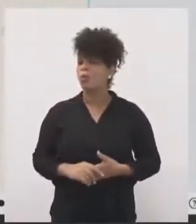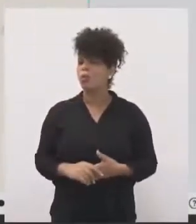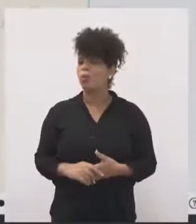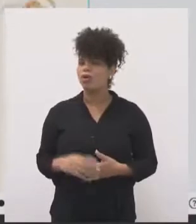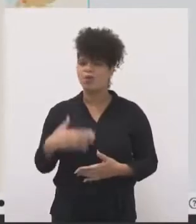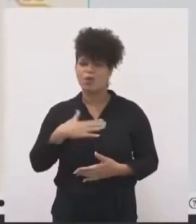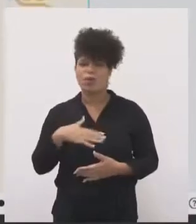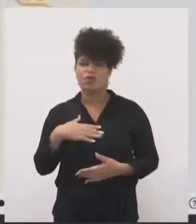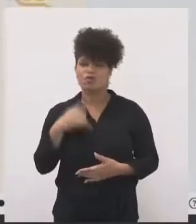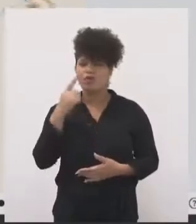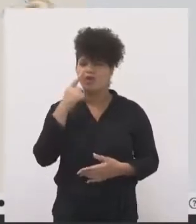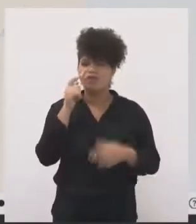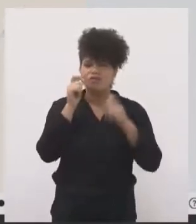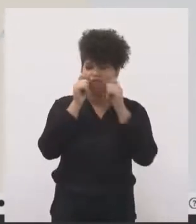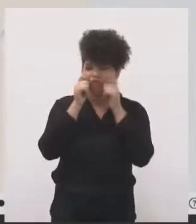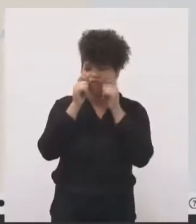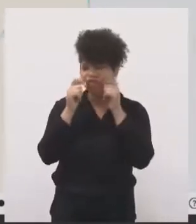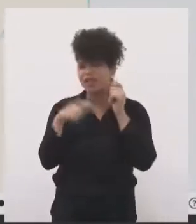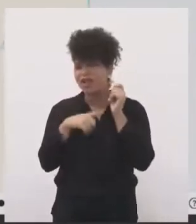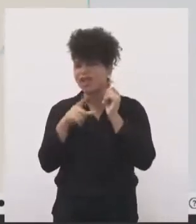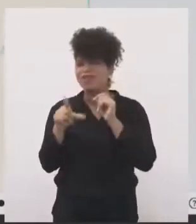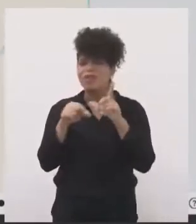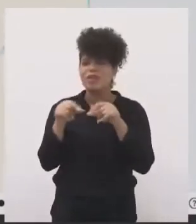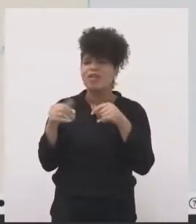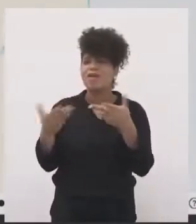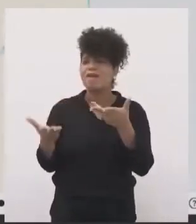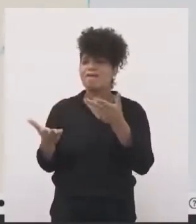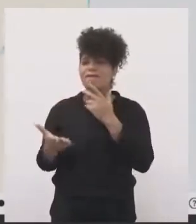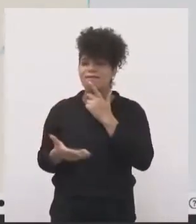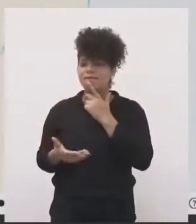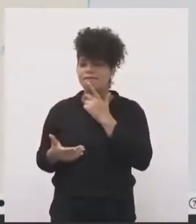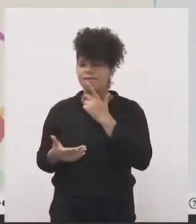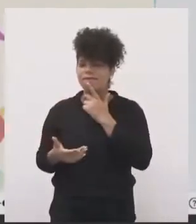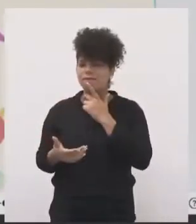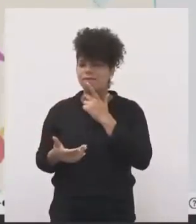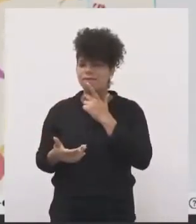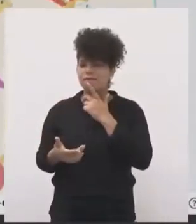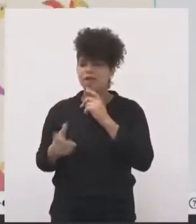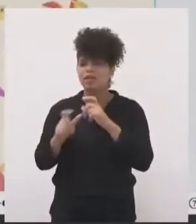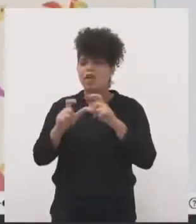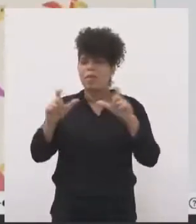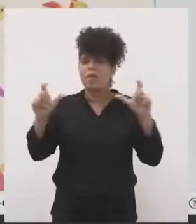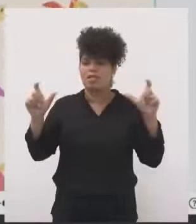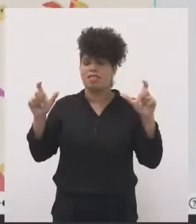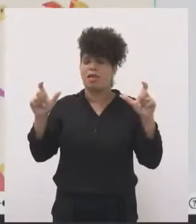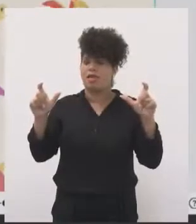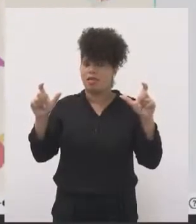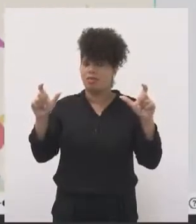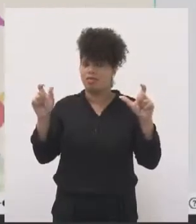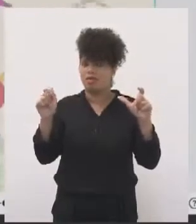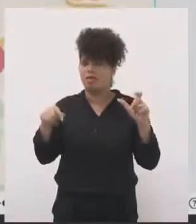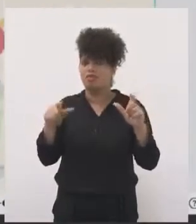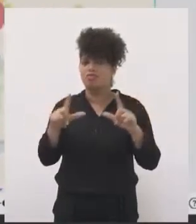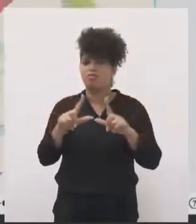da carinha dele. Ó, eu posso aumentar aqui para procurar melhor.